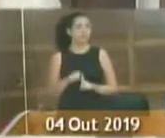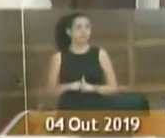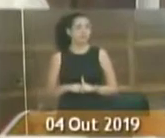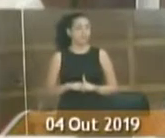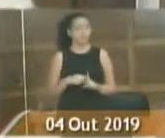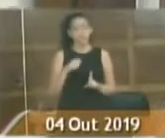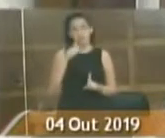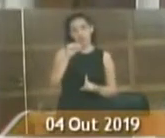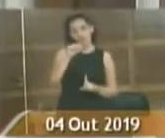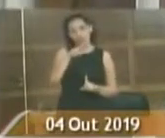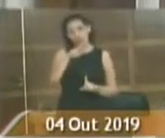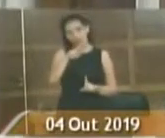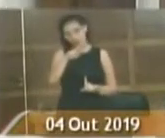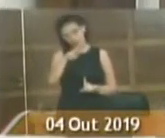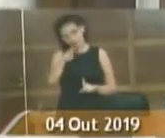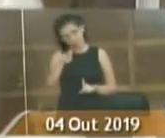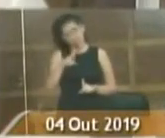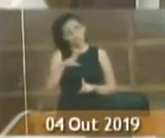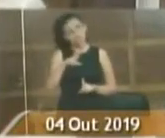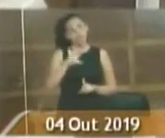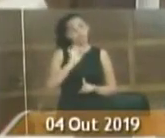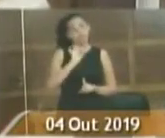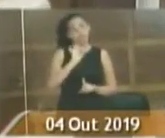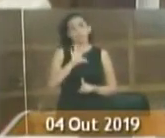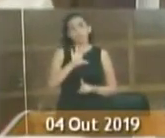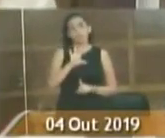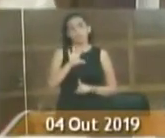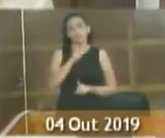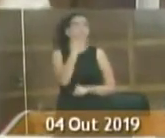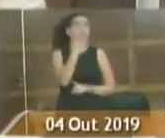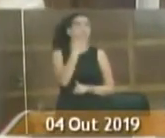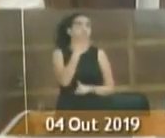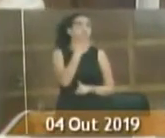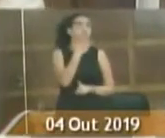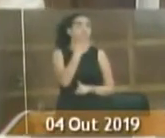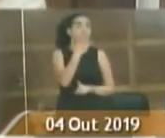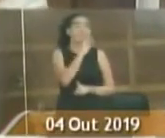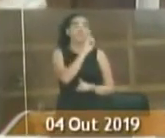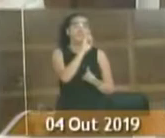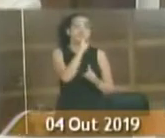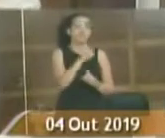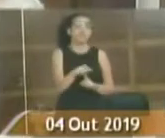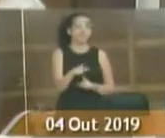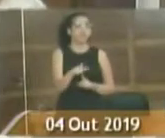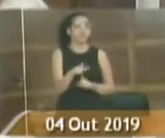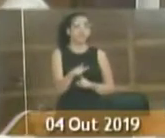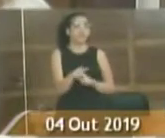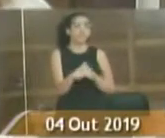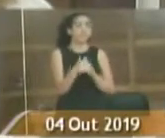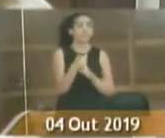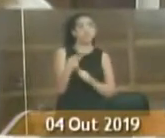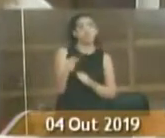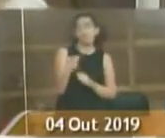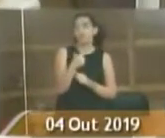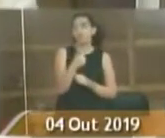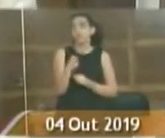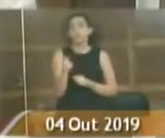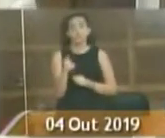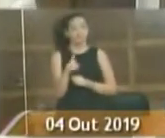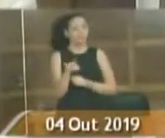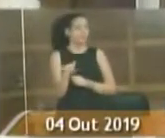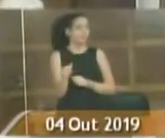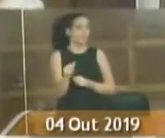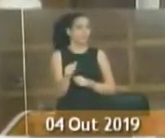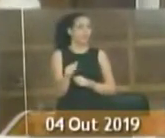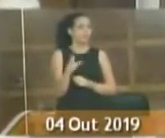a luzinha, a gente faz o tratamento em 4 sessões, que geralmente dura 15 dias. E esse animal